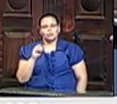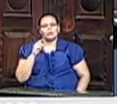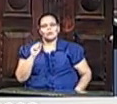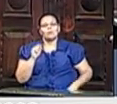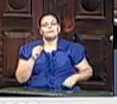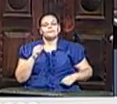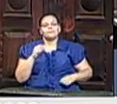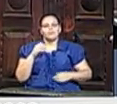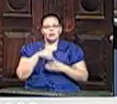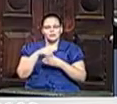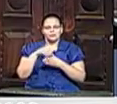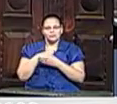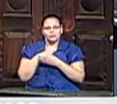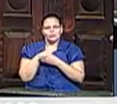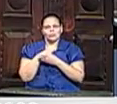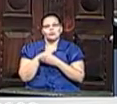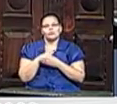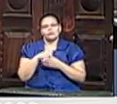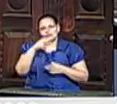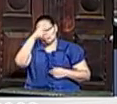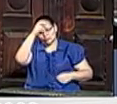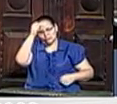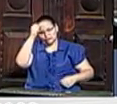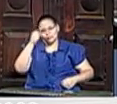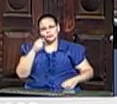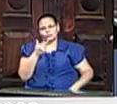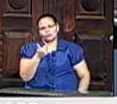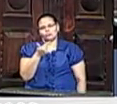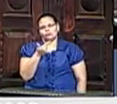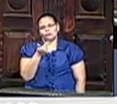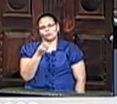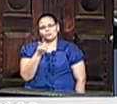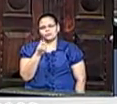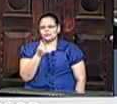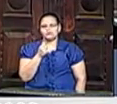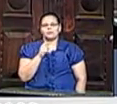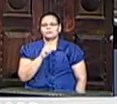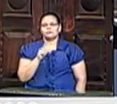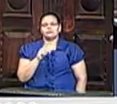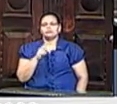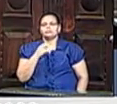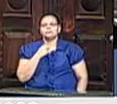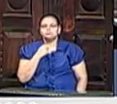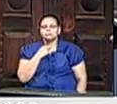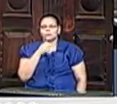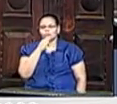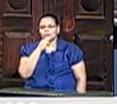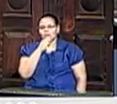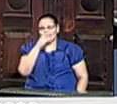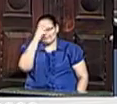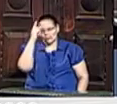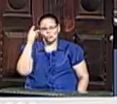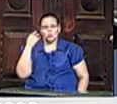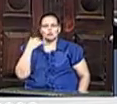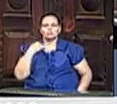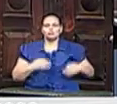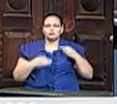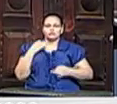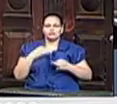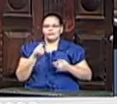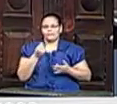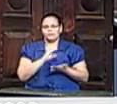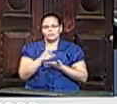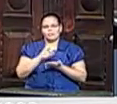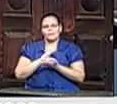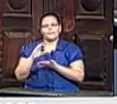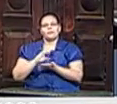eleições municipais de 2016, segundo o qual não é mais permitido o financiamento de pessoas jurídicas, eu acho que a gente